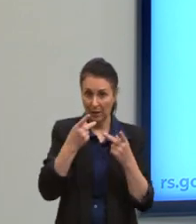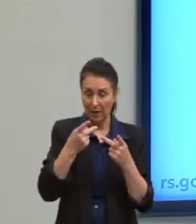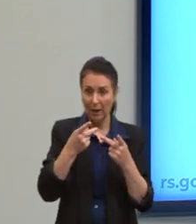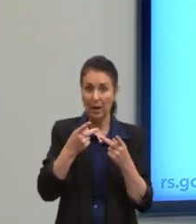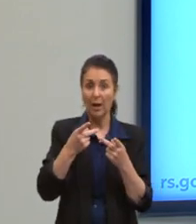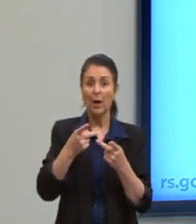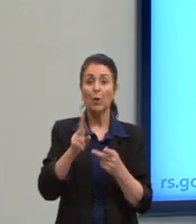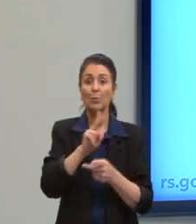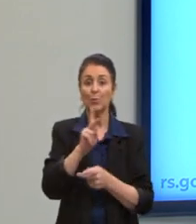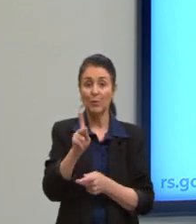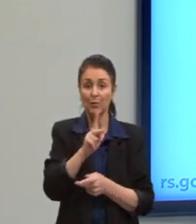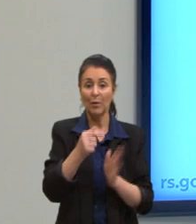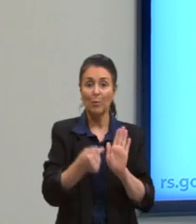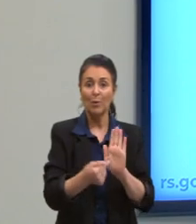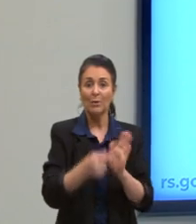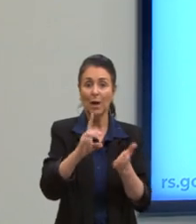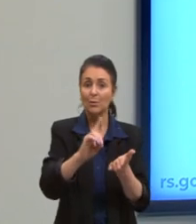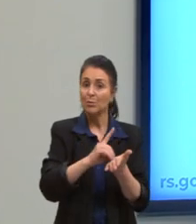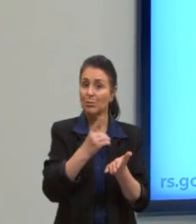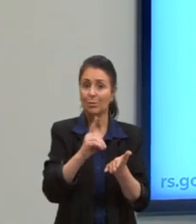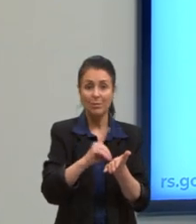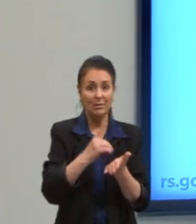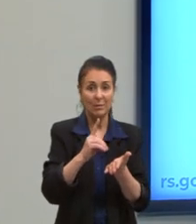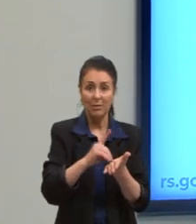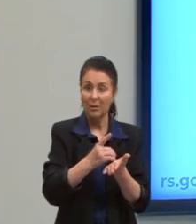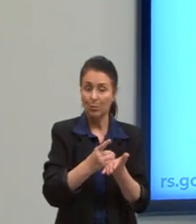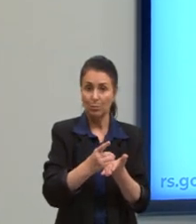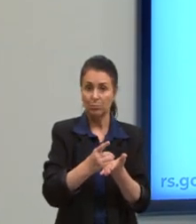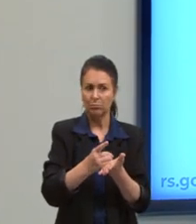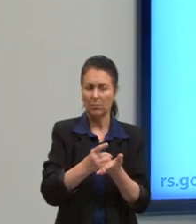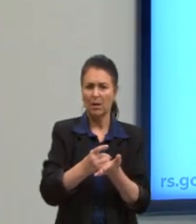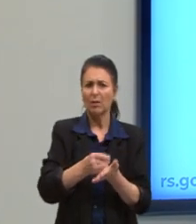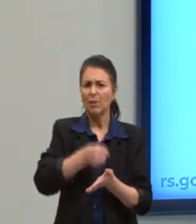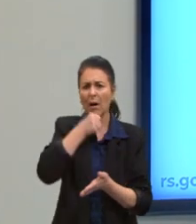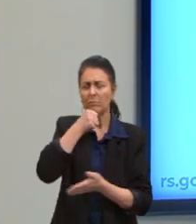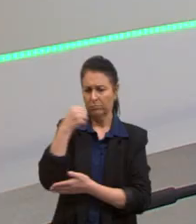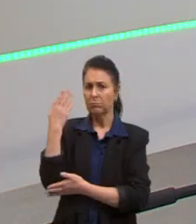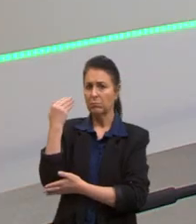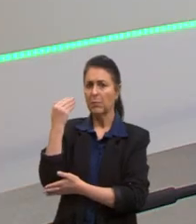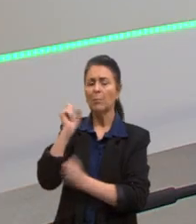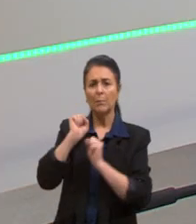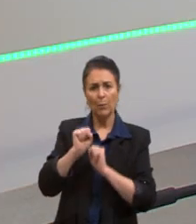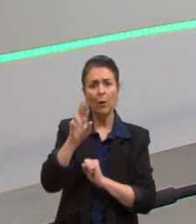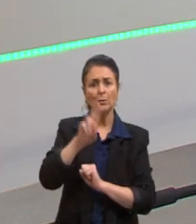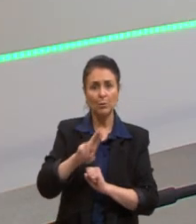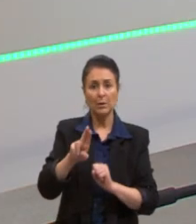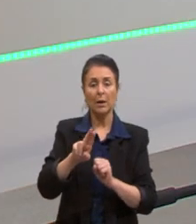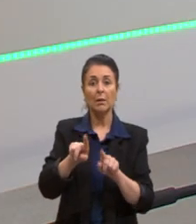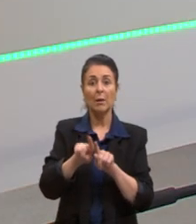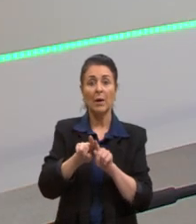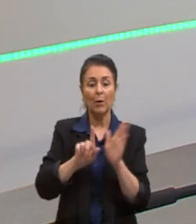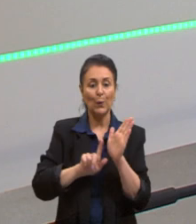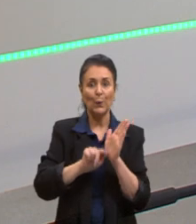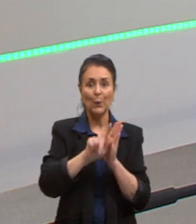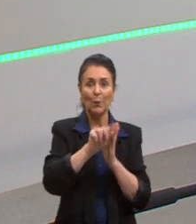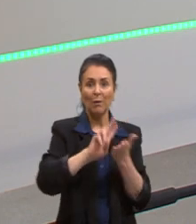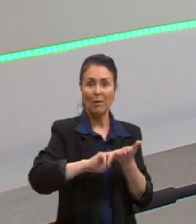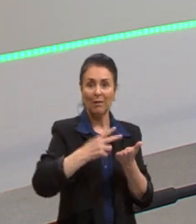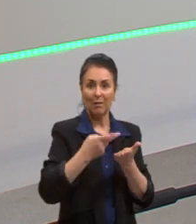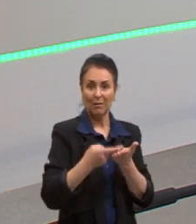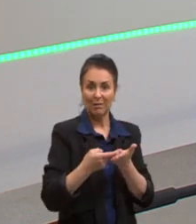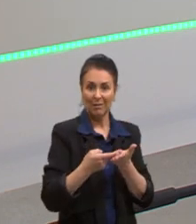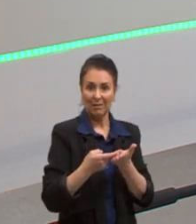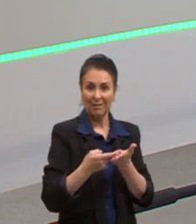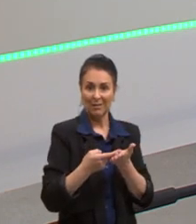dicionários certo dicionários funcionários antigos e onde vocês podem usar o Google Tradutor certo